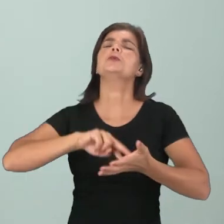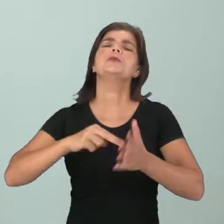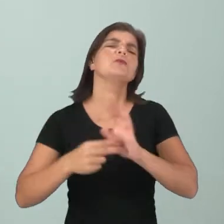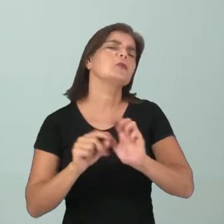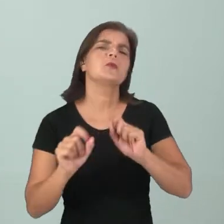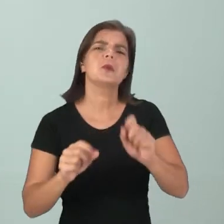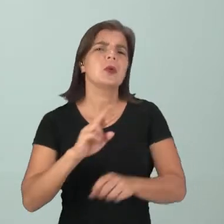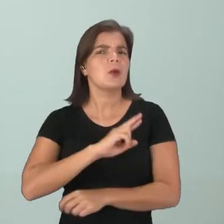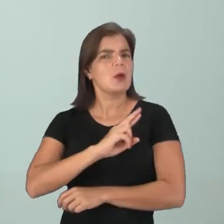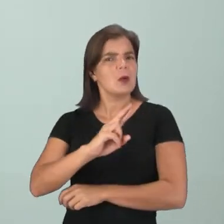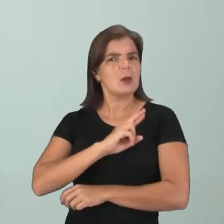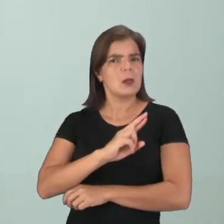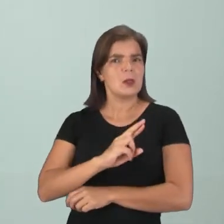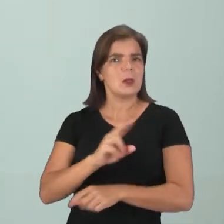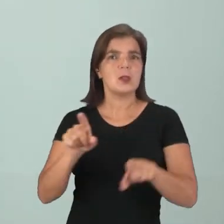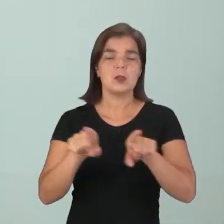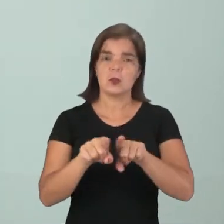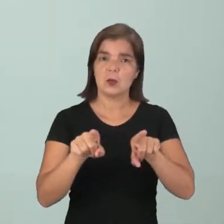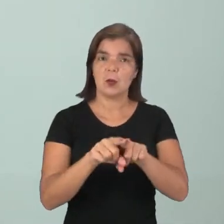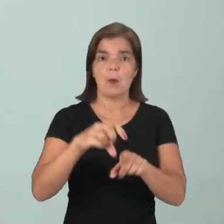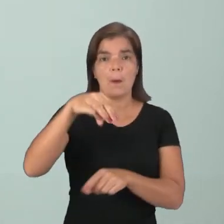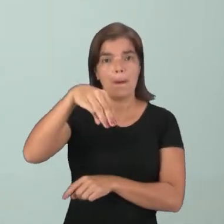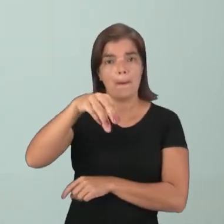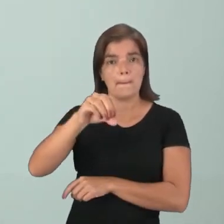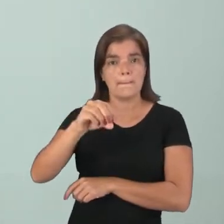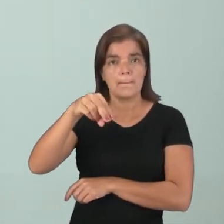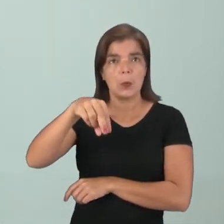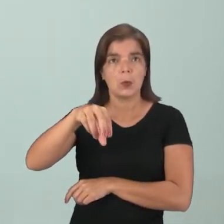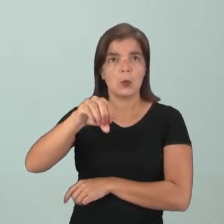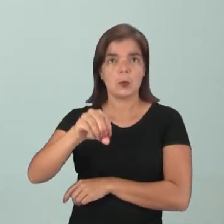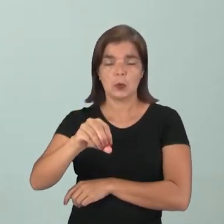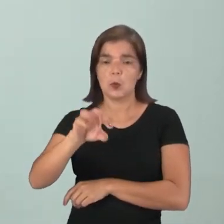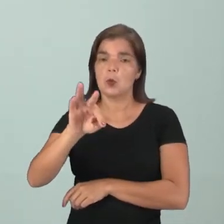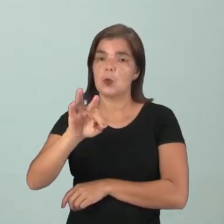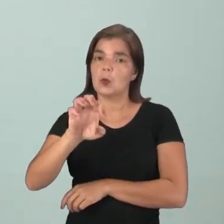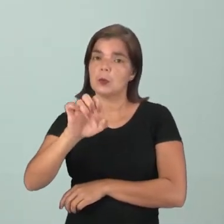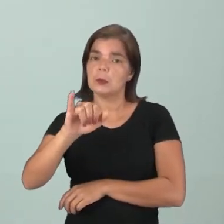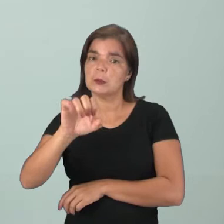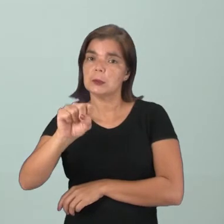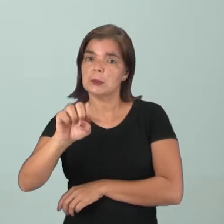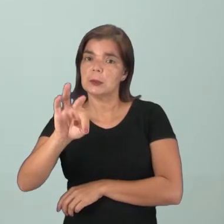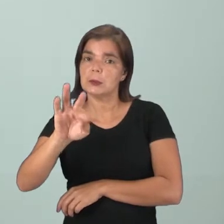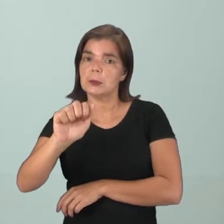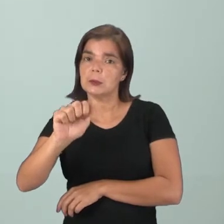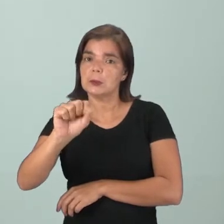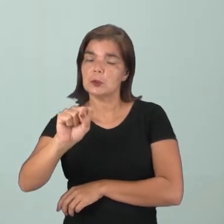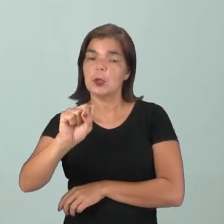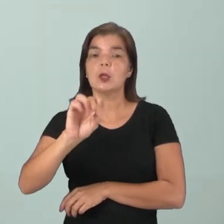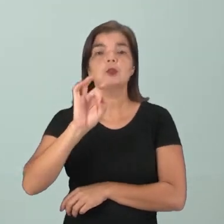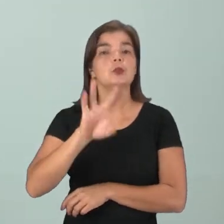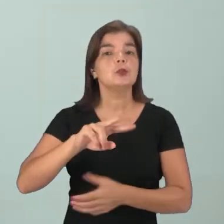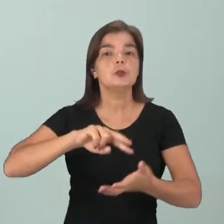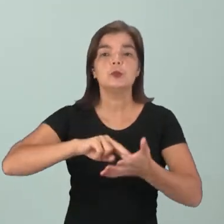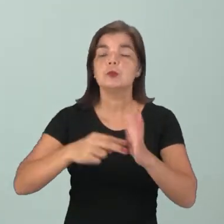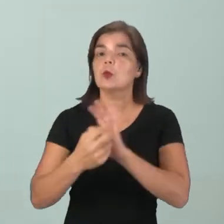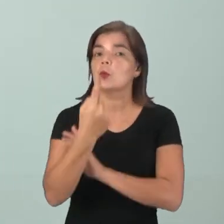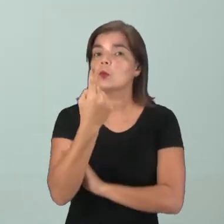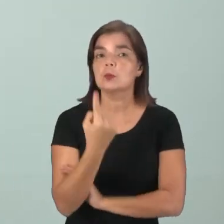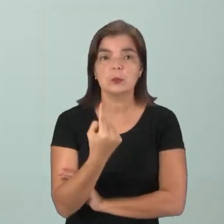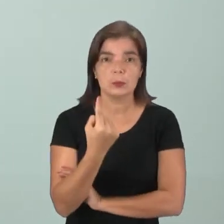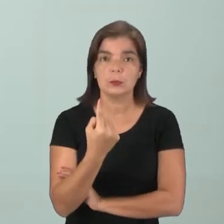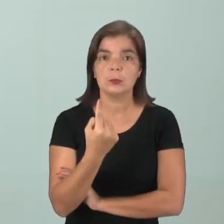religião monoteísta? O transcendente, o ser superior na religião monoteísta é um